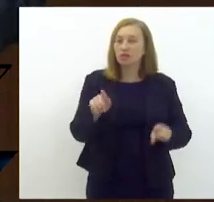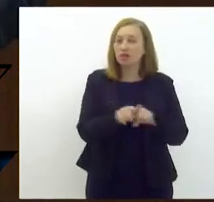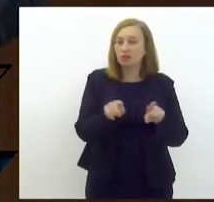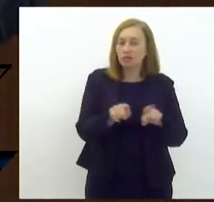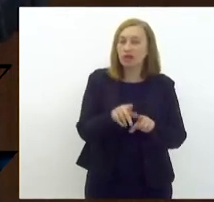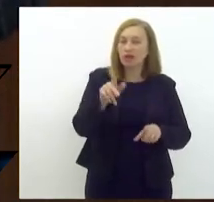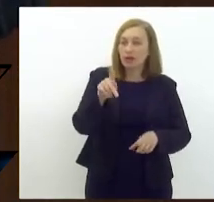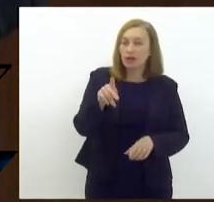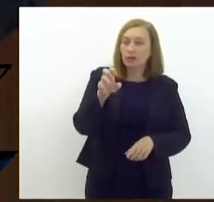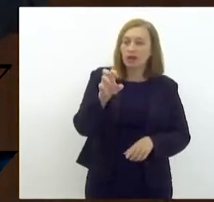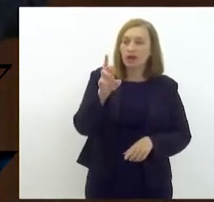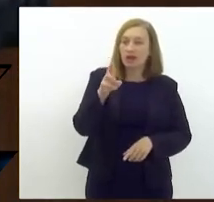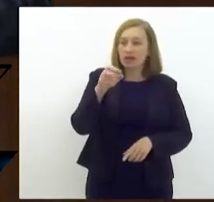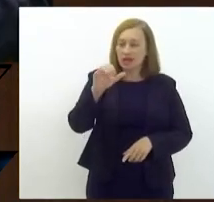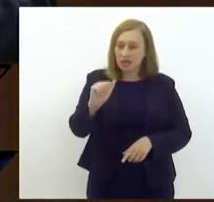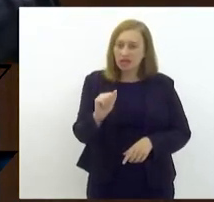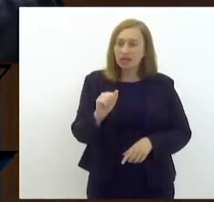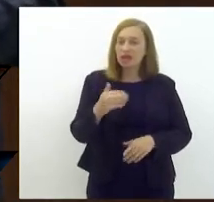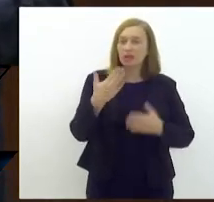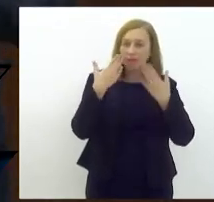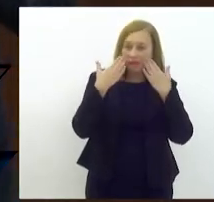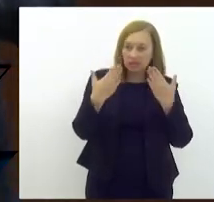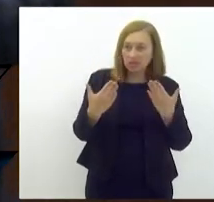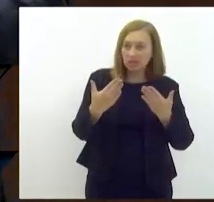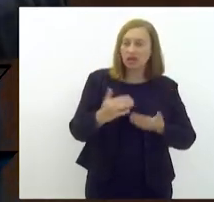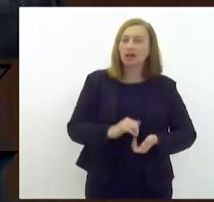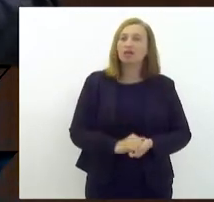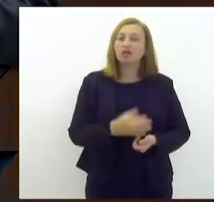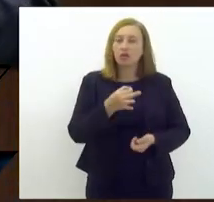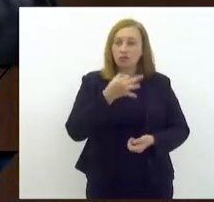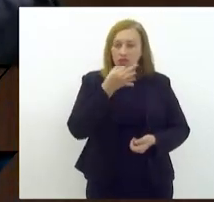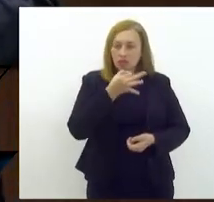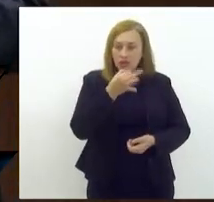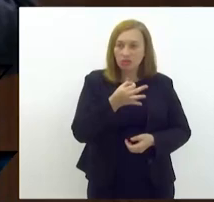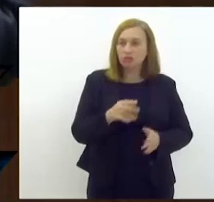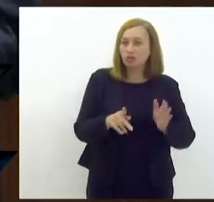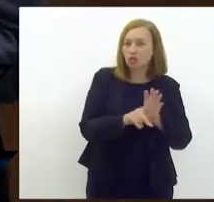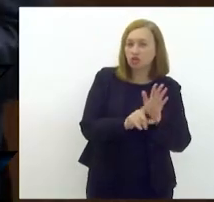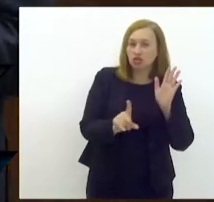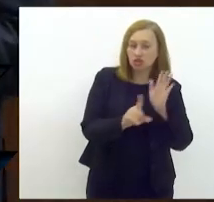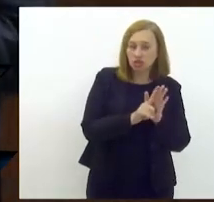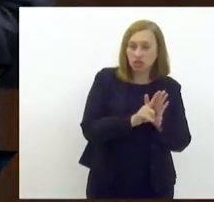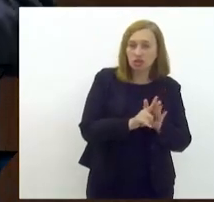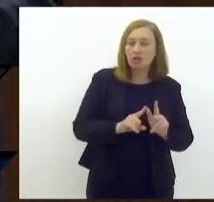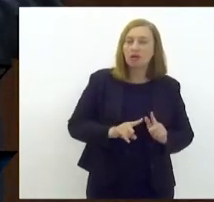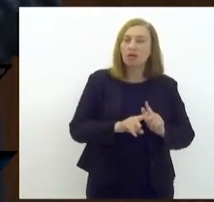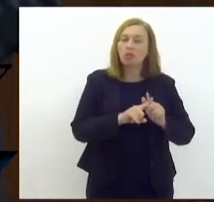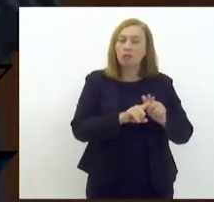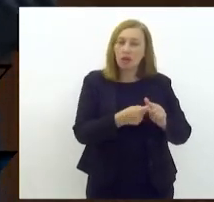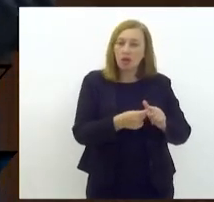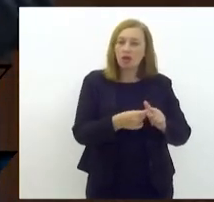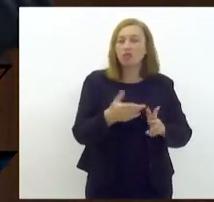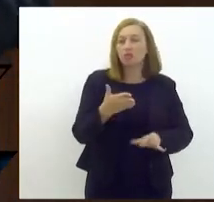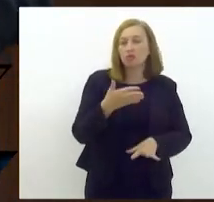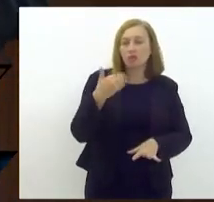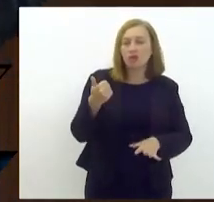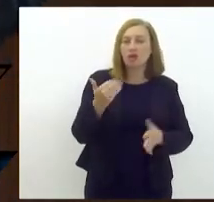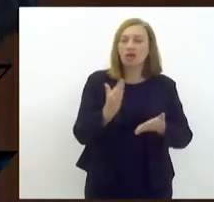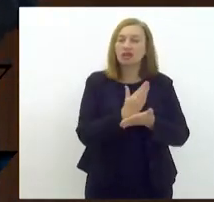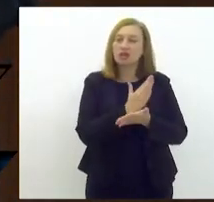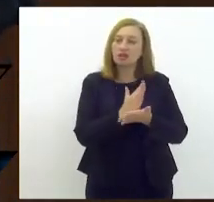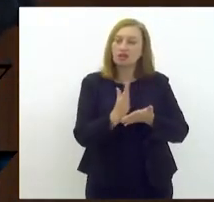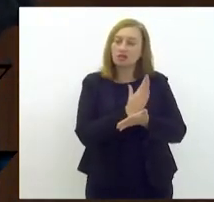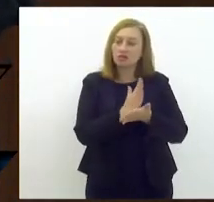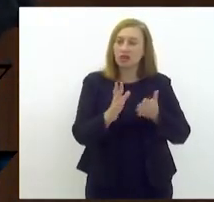apresentaram um parecer sobre esse projeto de lei aperfeiçoando ele em vários casos